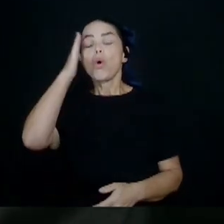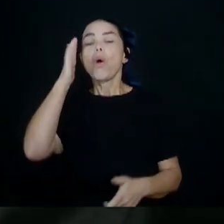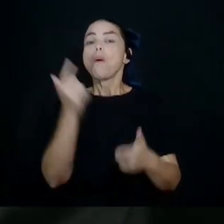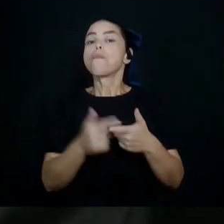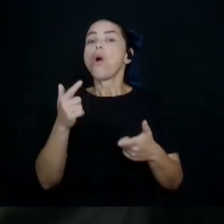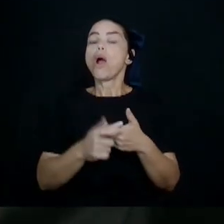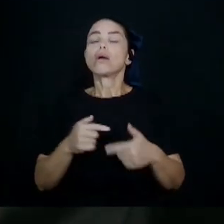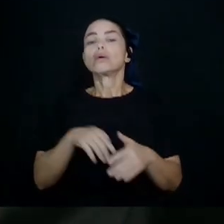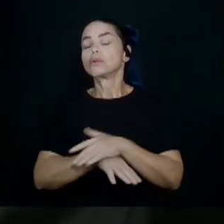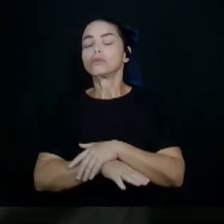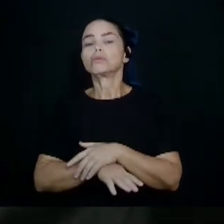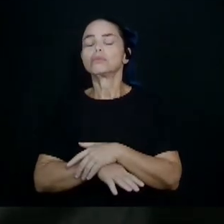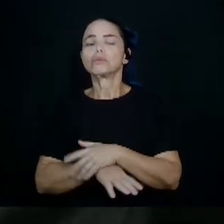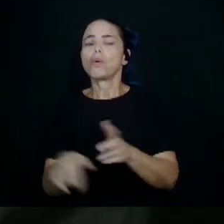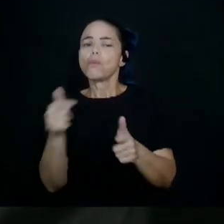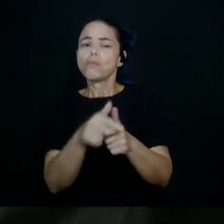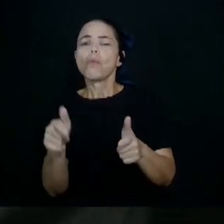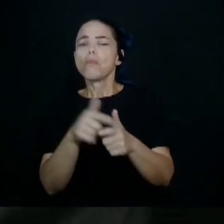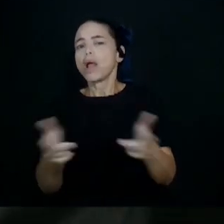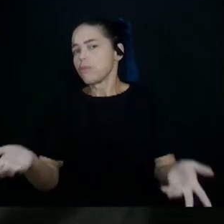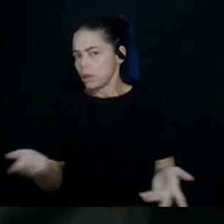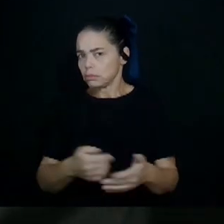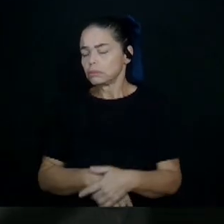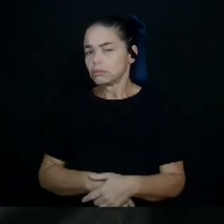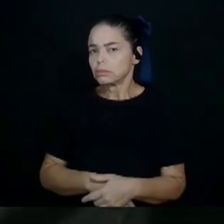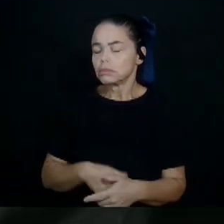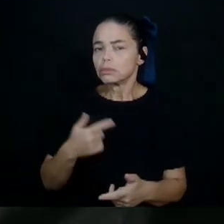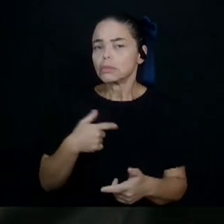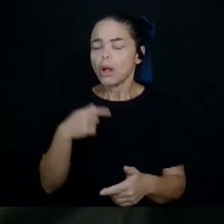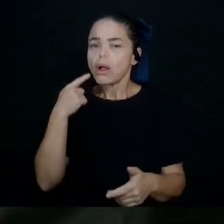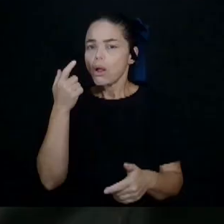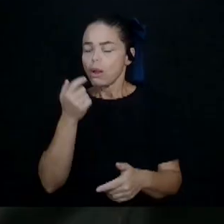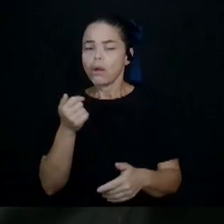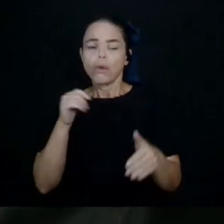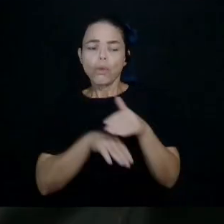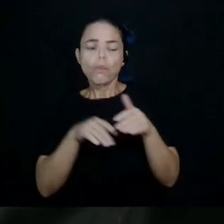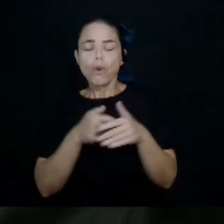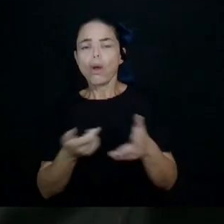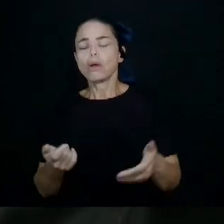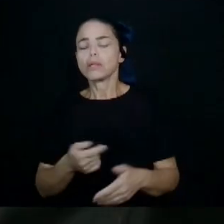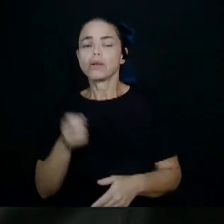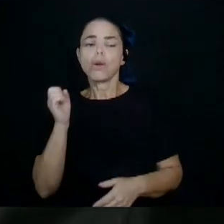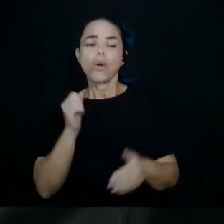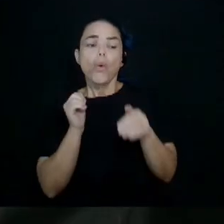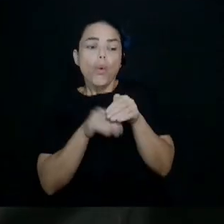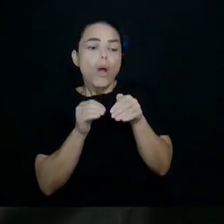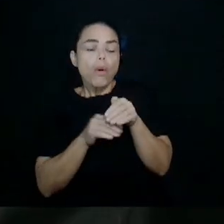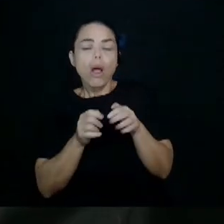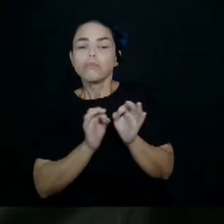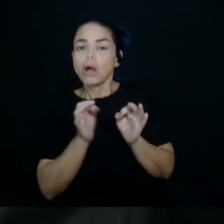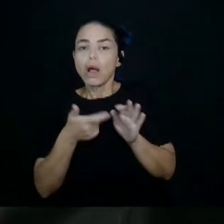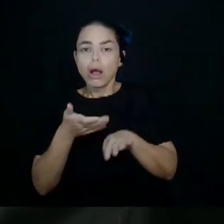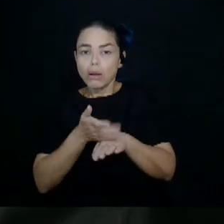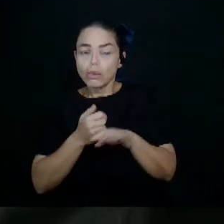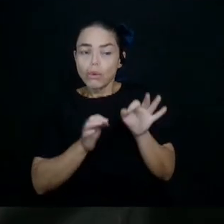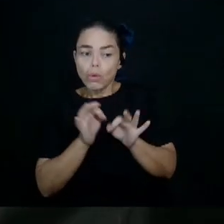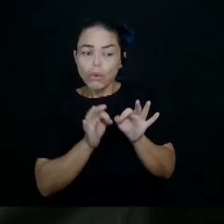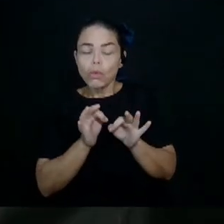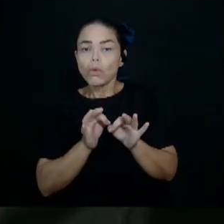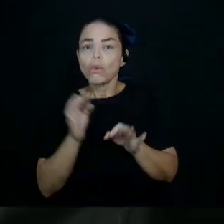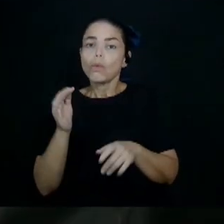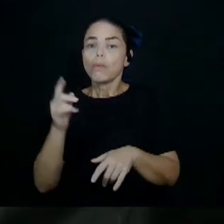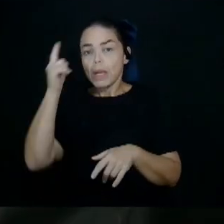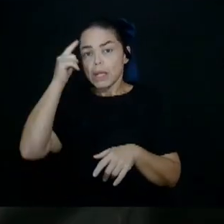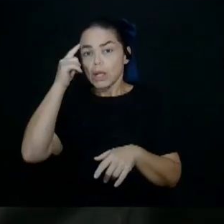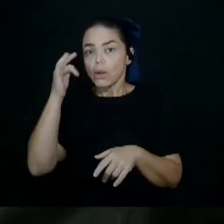que é o peso disso tudo. Então, se antes guardar objetos era visto como organização ou até cuidado com o futuro, hoje a